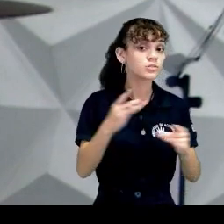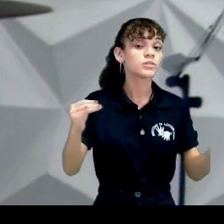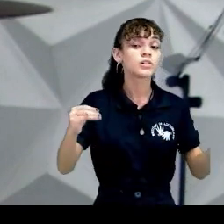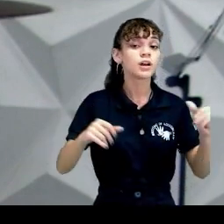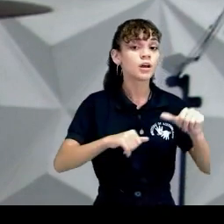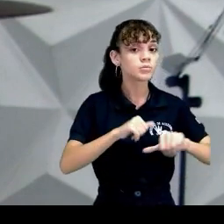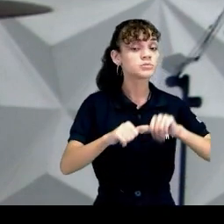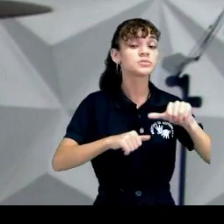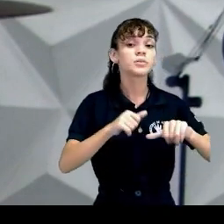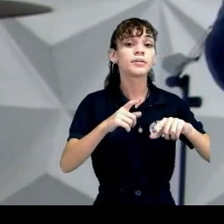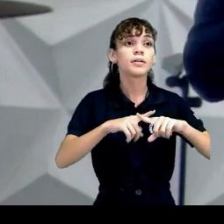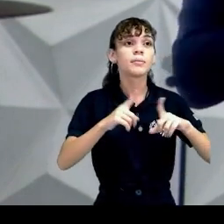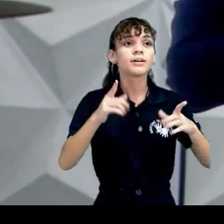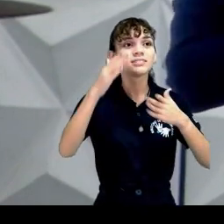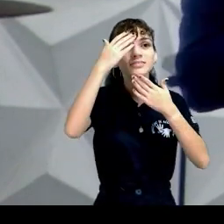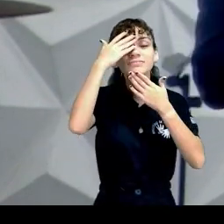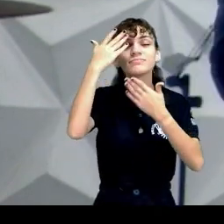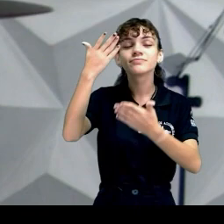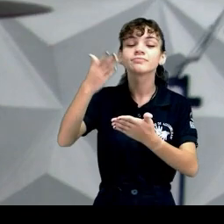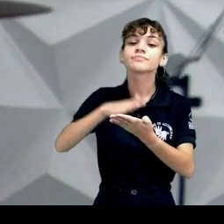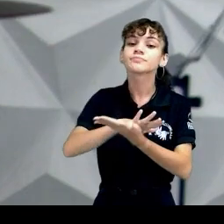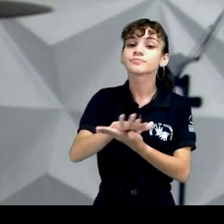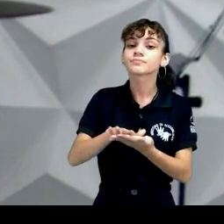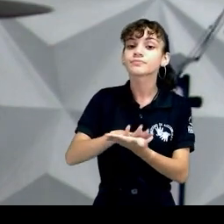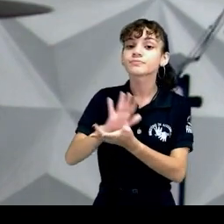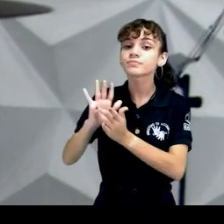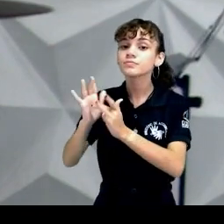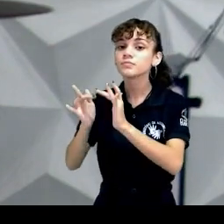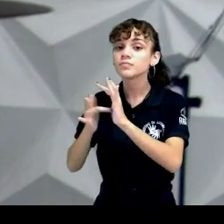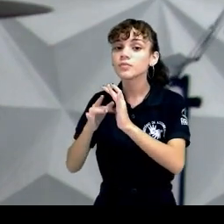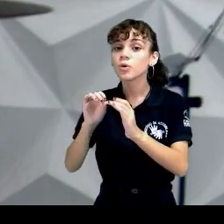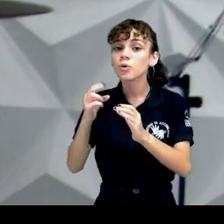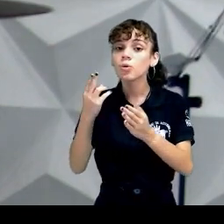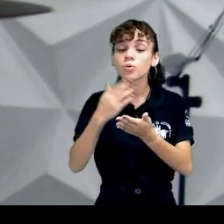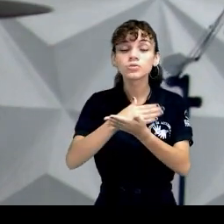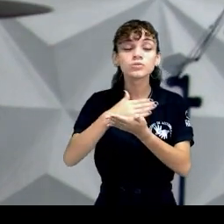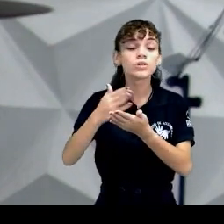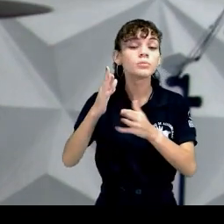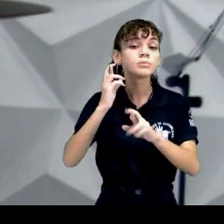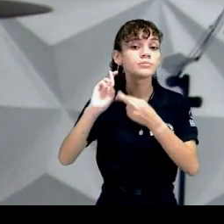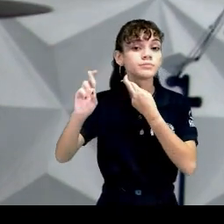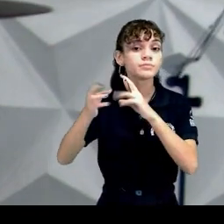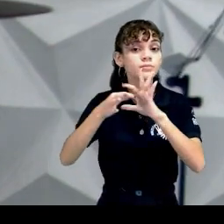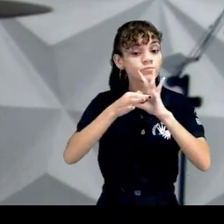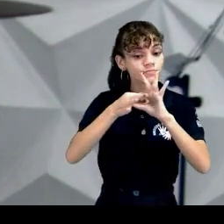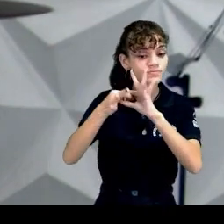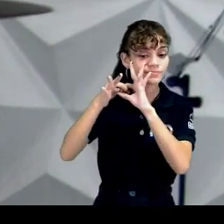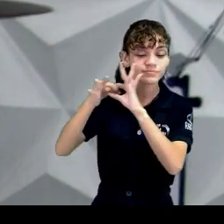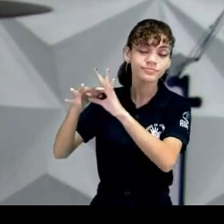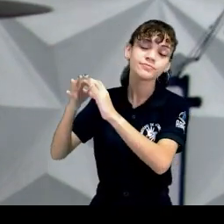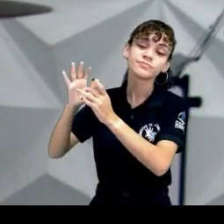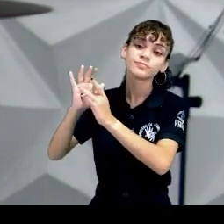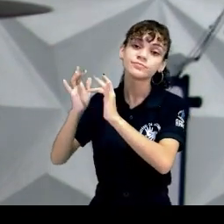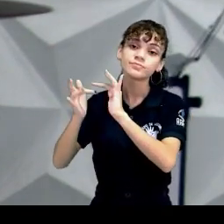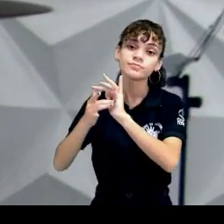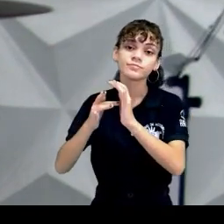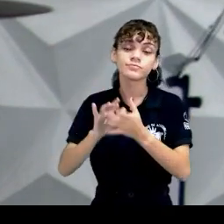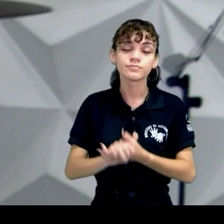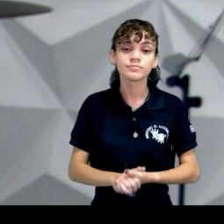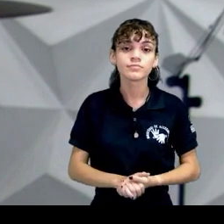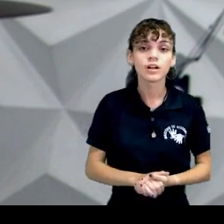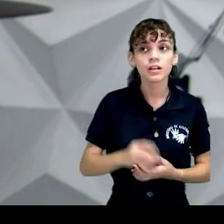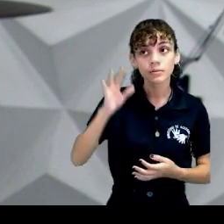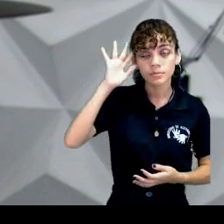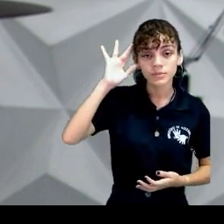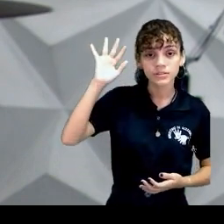esse Deus que nos curou. É por isso que pensar nesse texto e nesse momento de ceia como um memorial de gratidão é algo tão